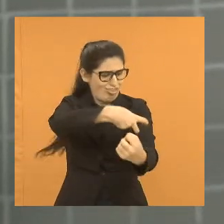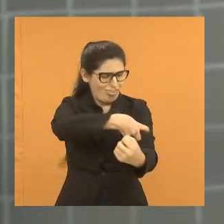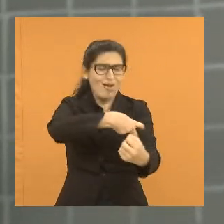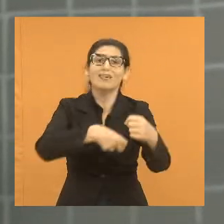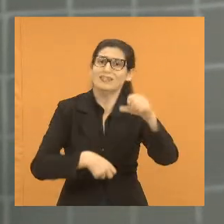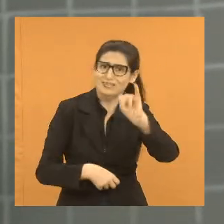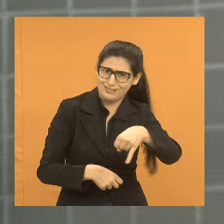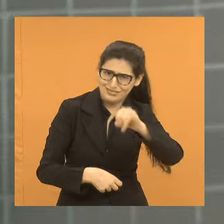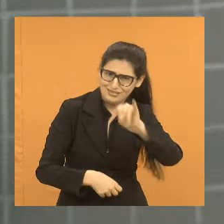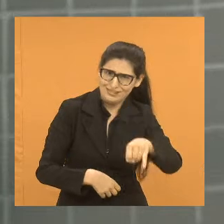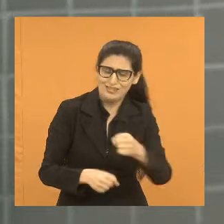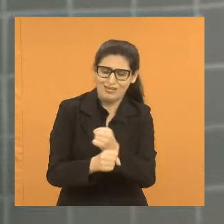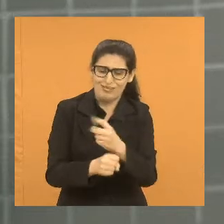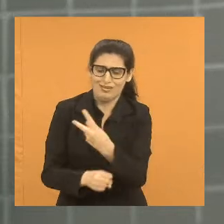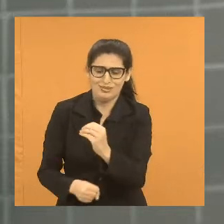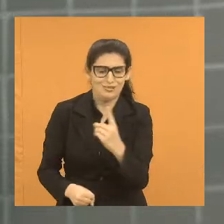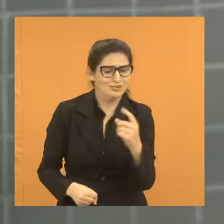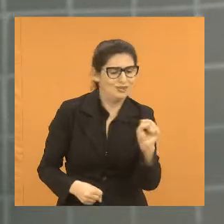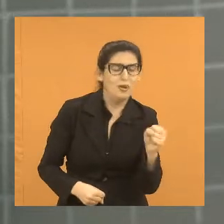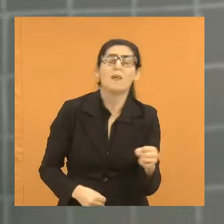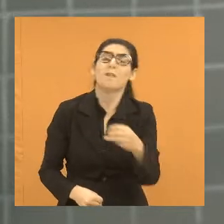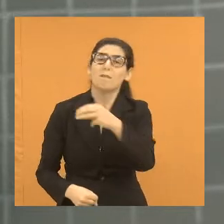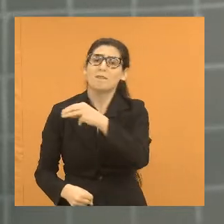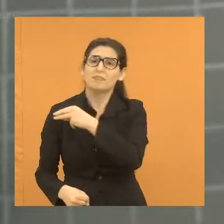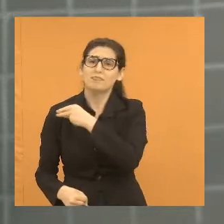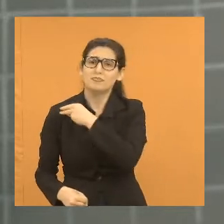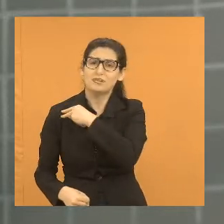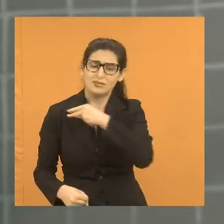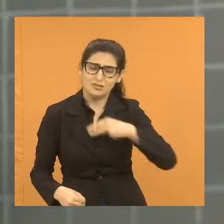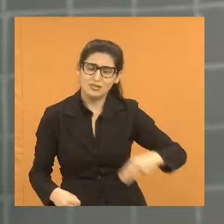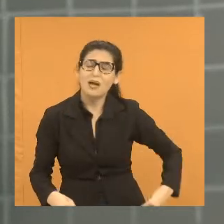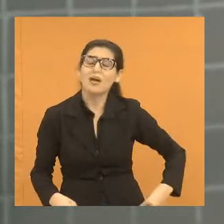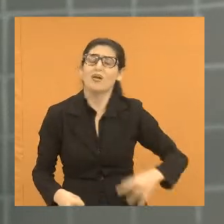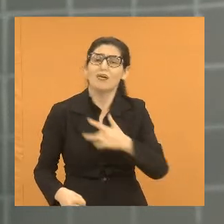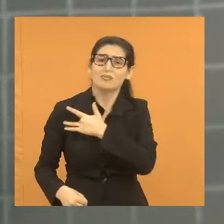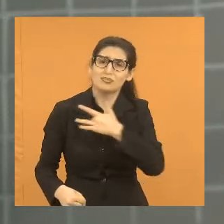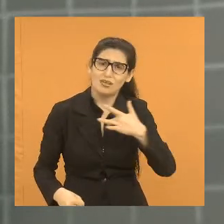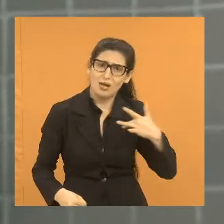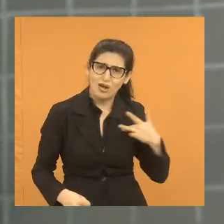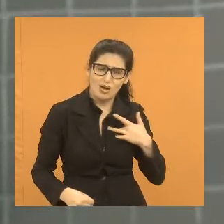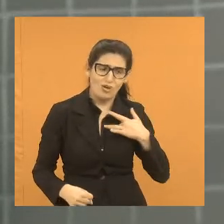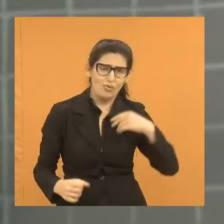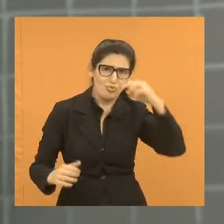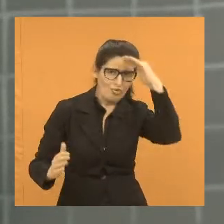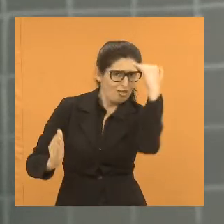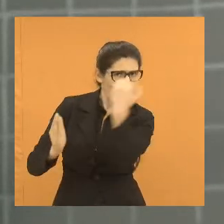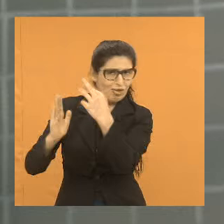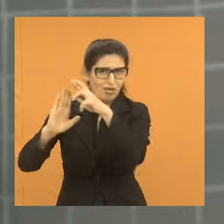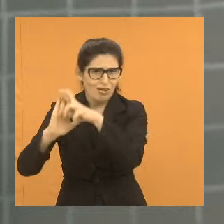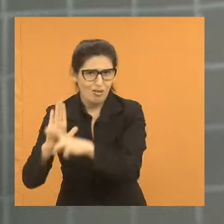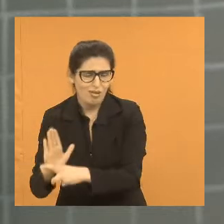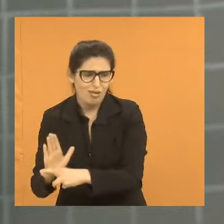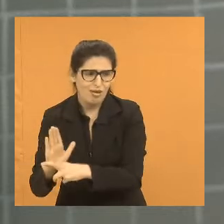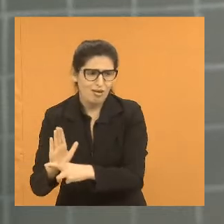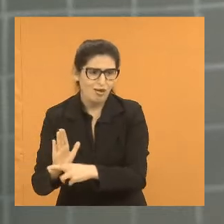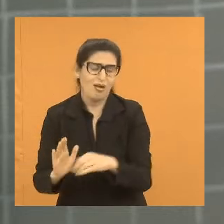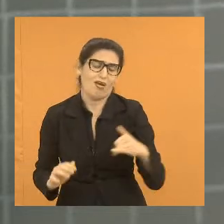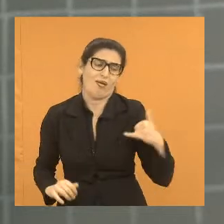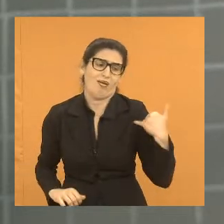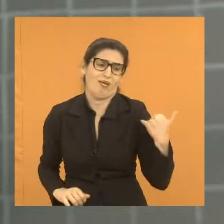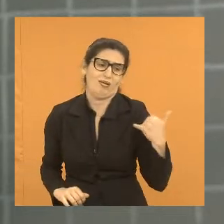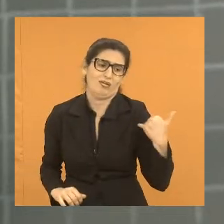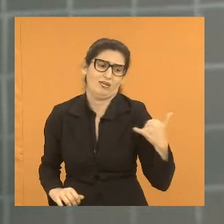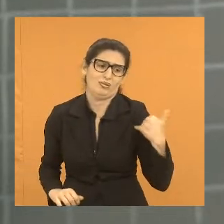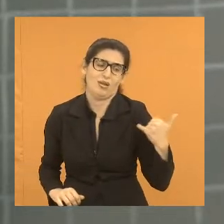lado, uma decisão do Ministério da Saúde de ampliar a faixa etária que recebe